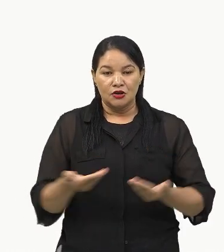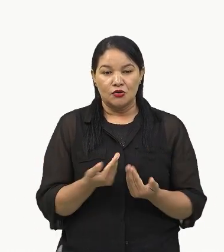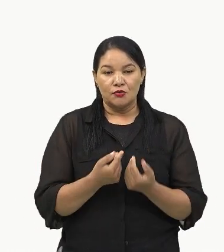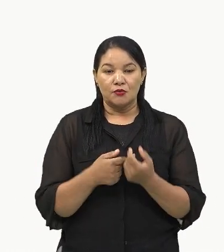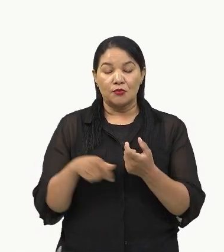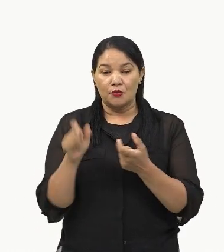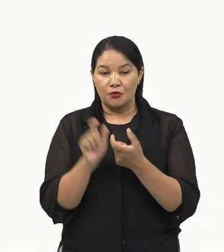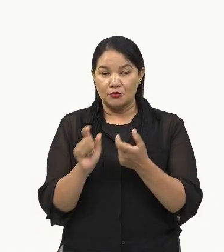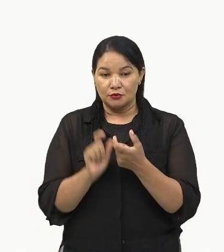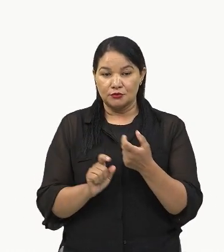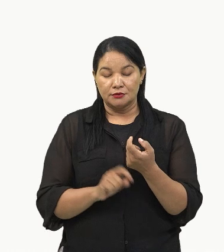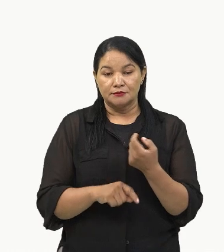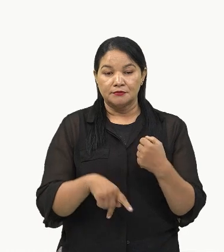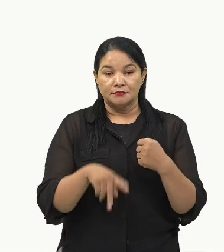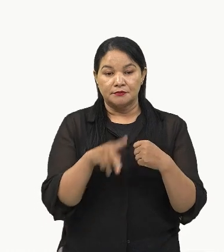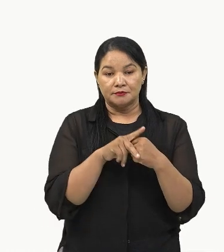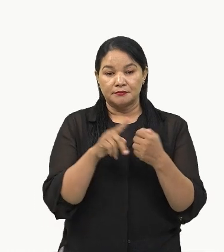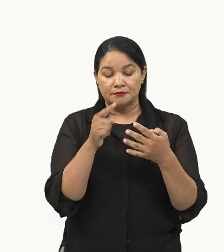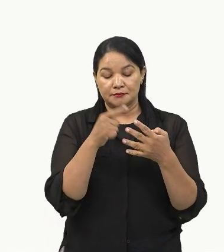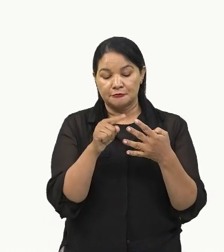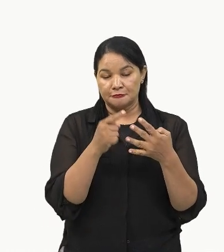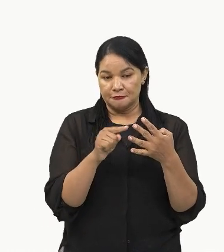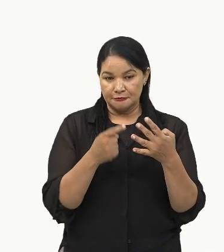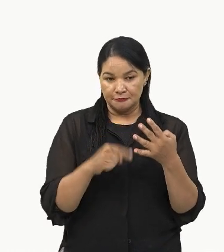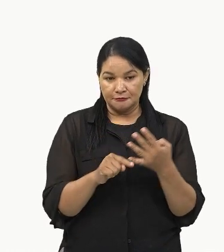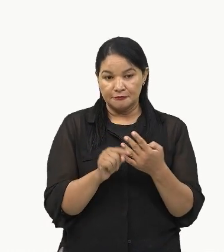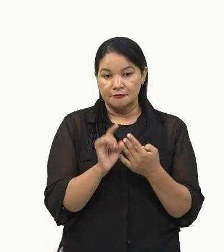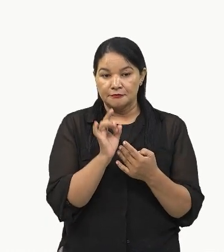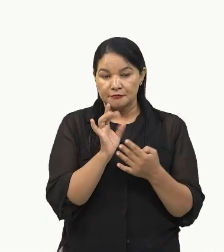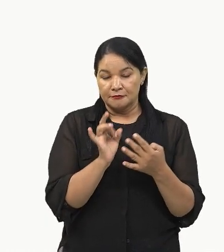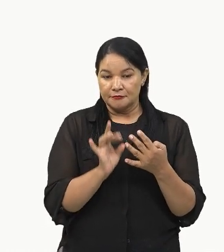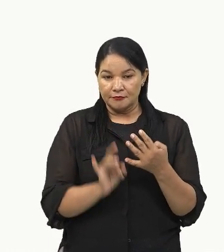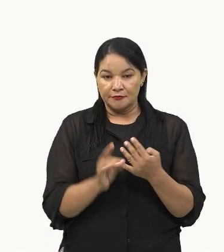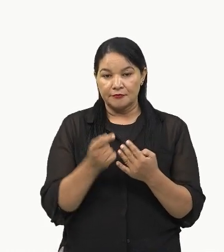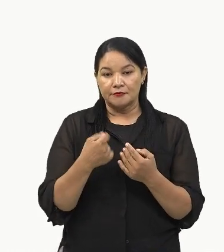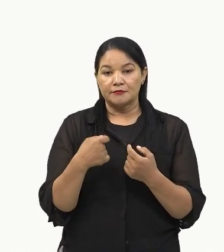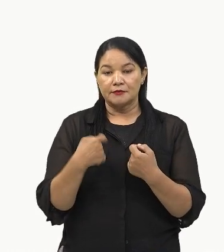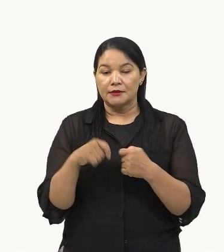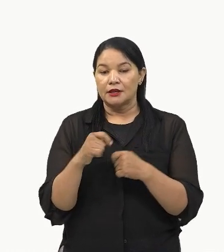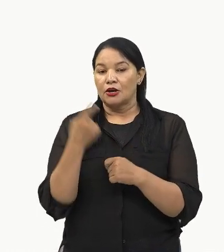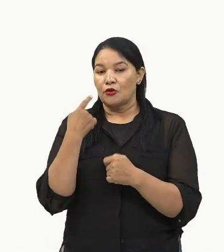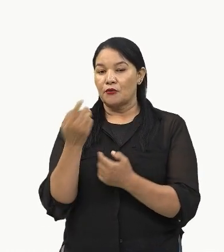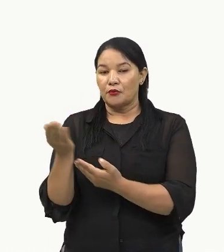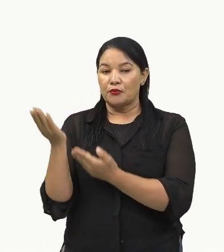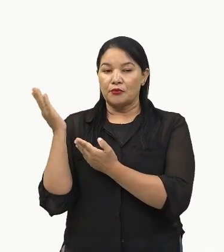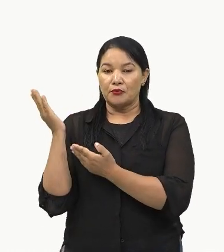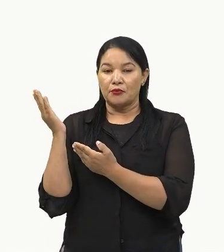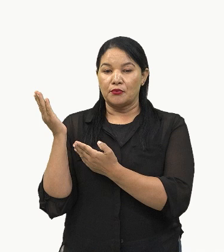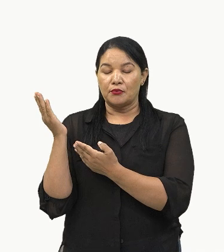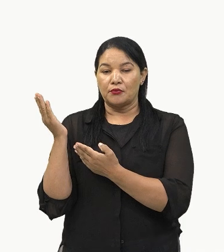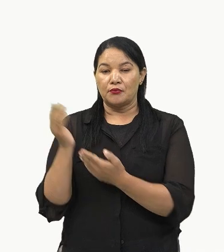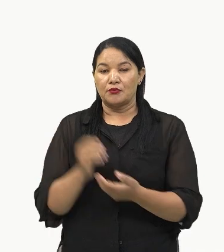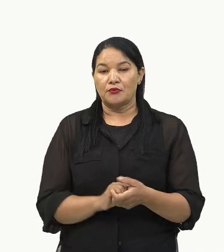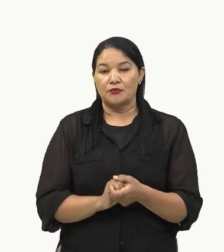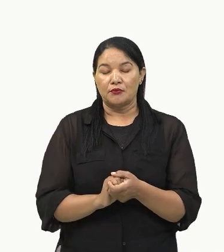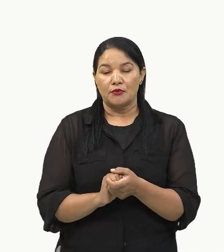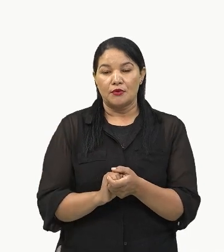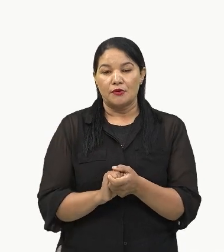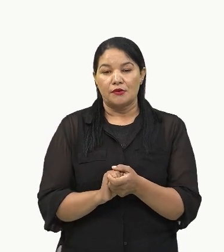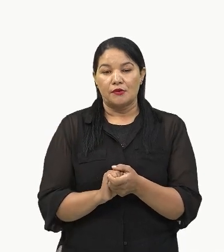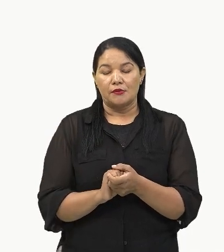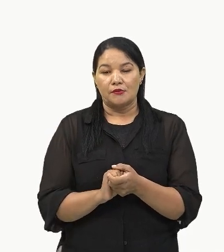Yo, he, tu, has, él, há. Nosotros hemos,